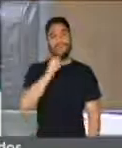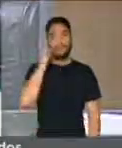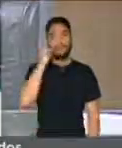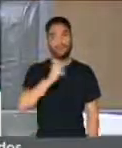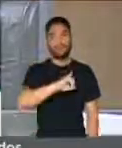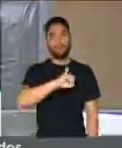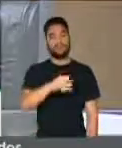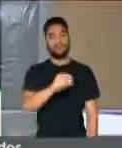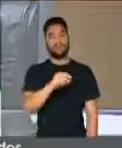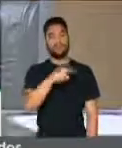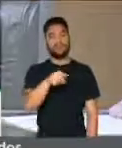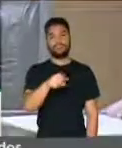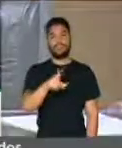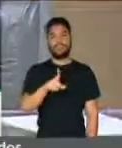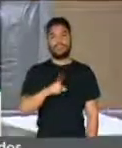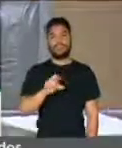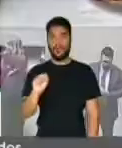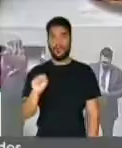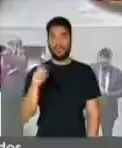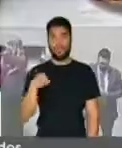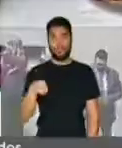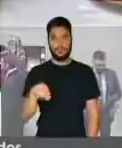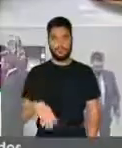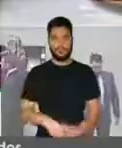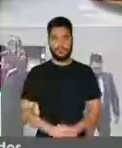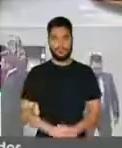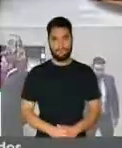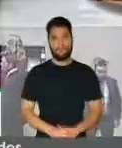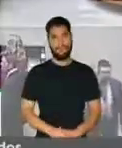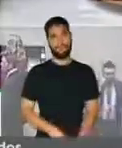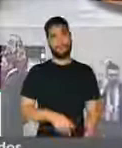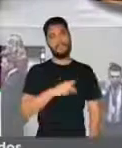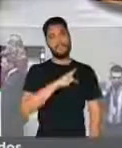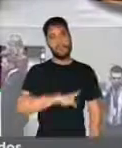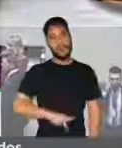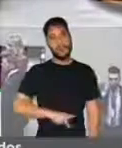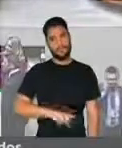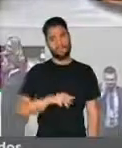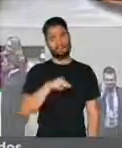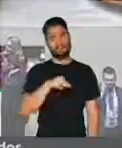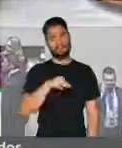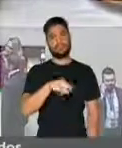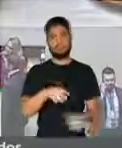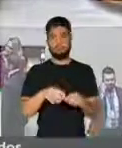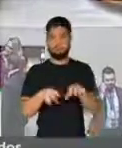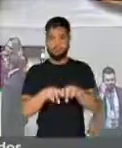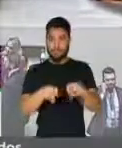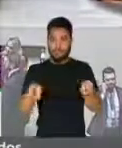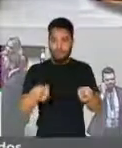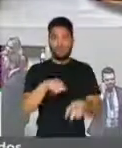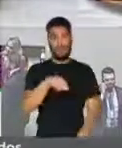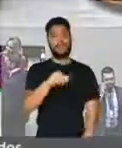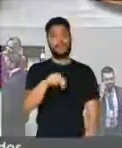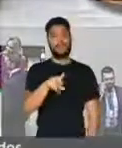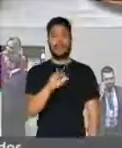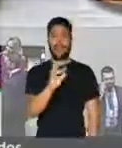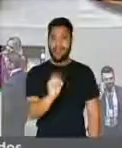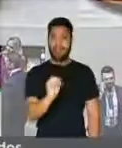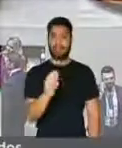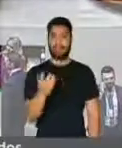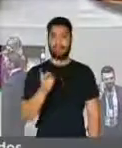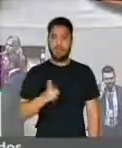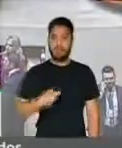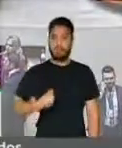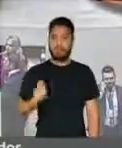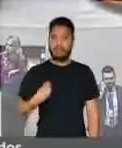Vossa Excelência tem 8 minutos. Senhor presidente, deputado Manato, sempre presente